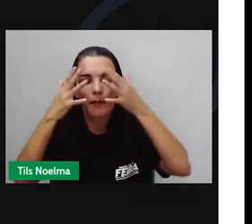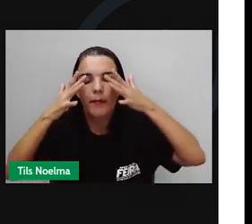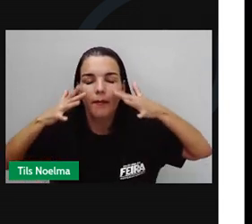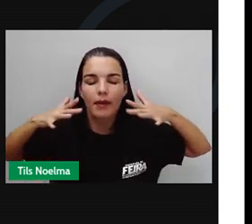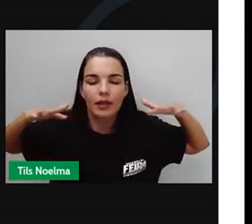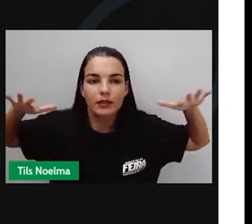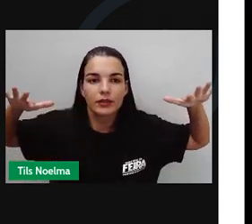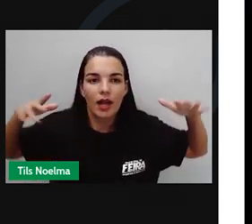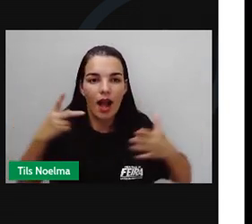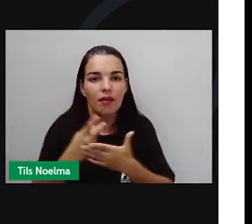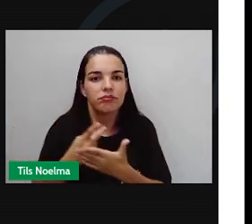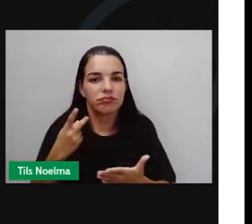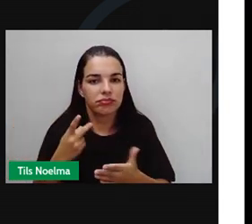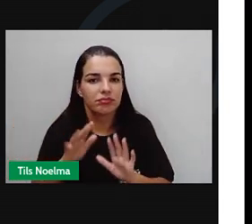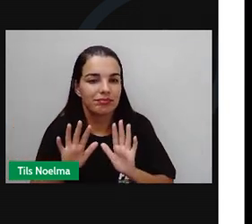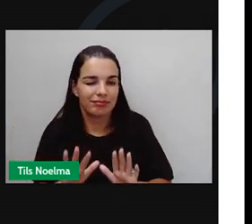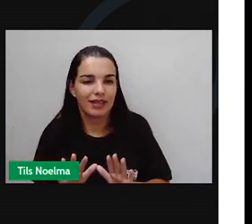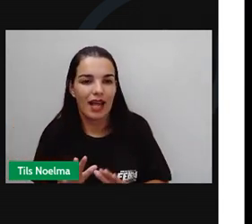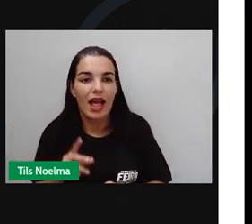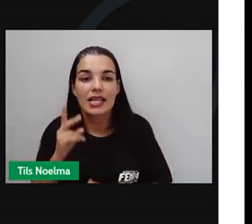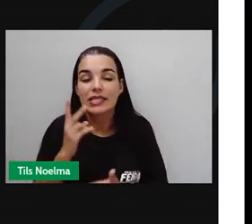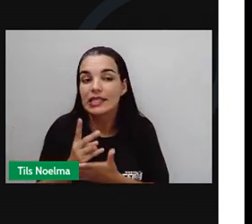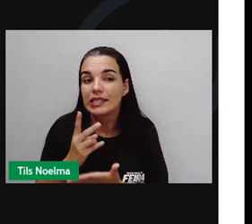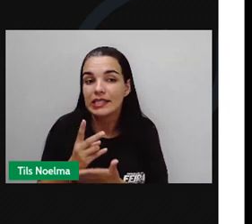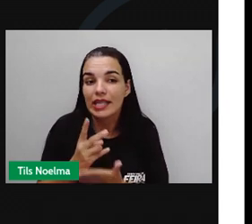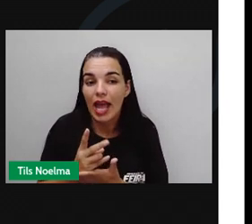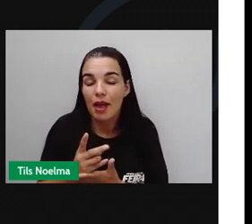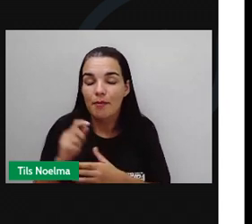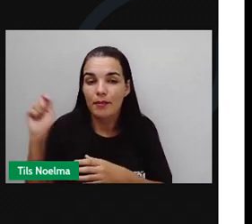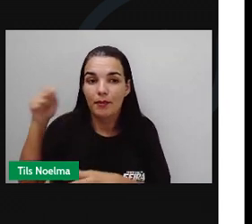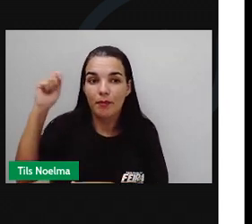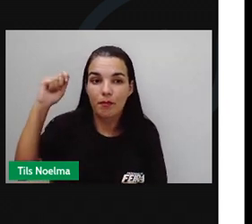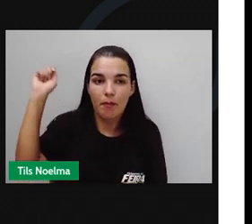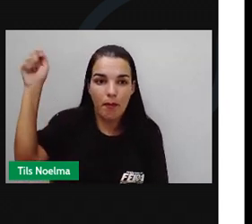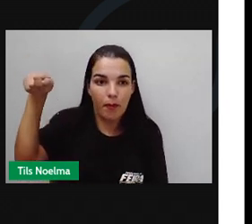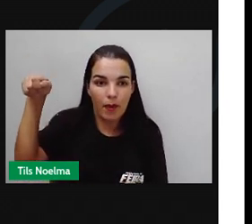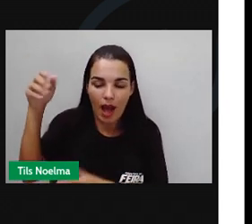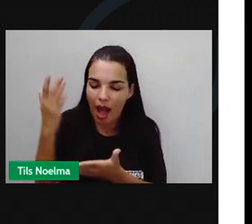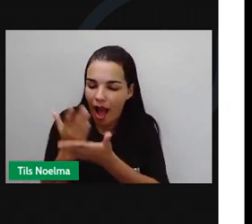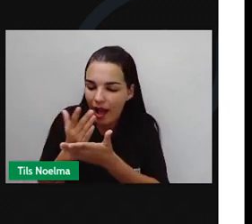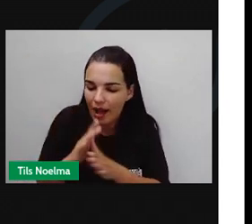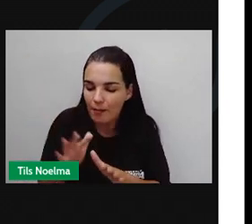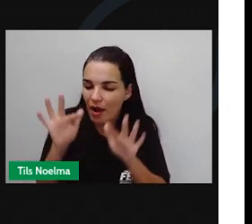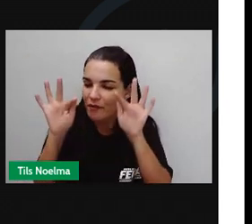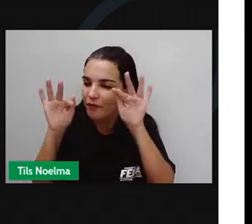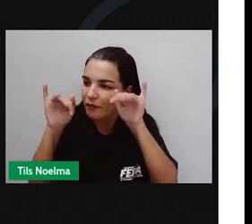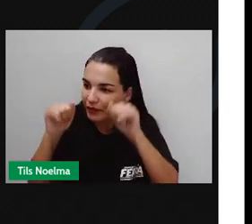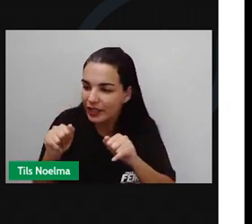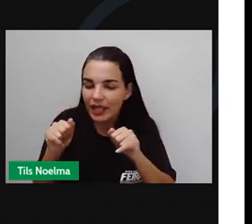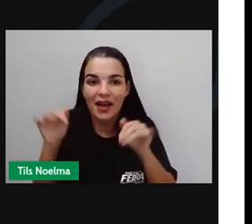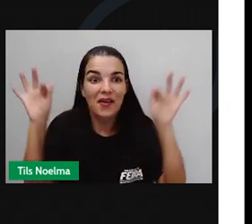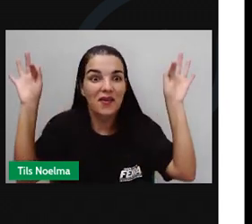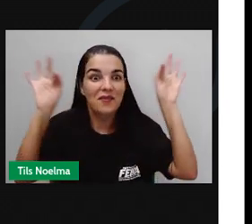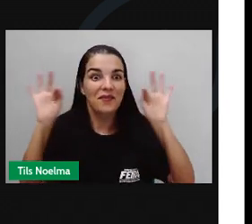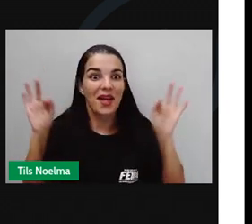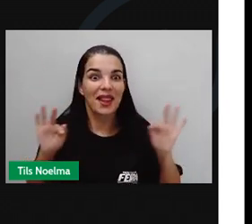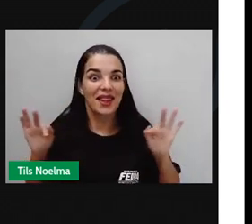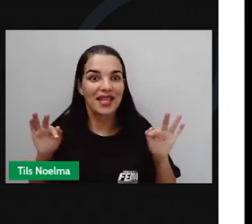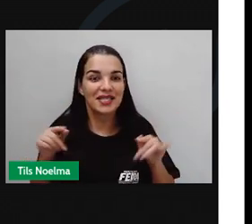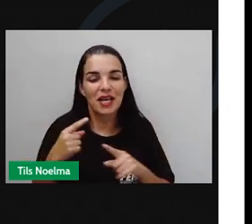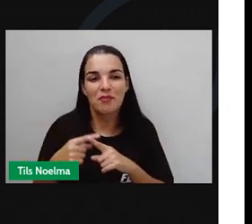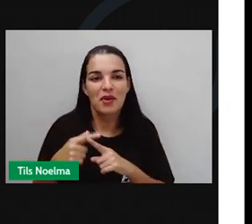vivenciado. Geralmente, os contos de fadas terminam em um final feliz, porque os heróis ou